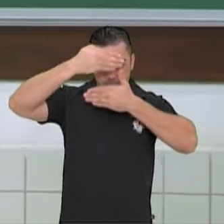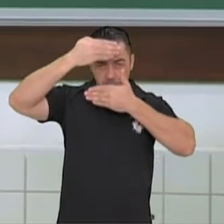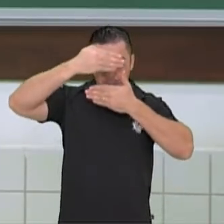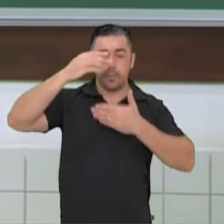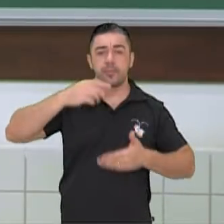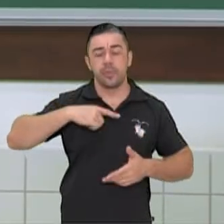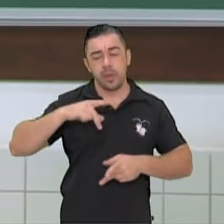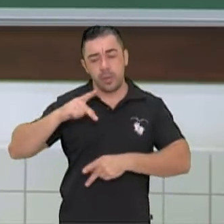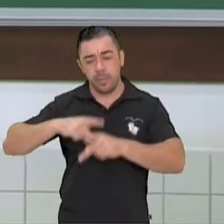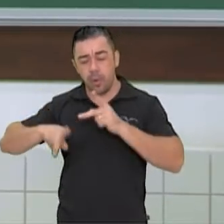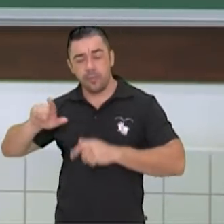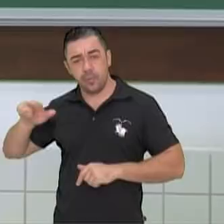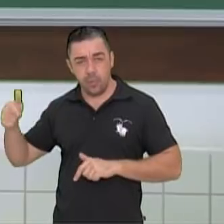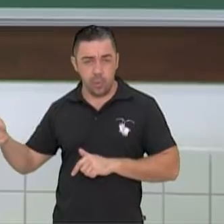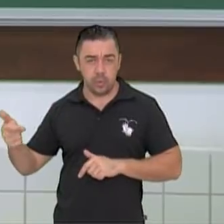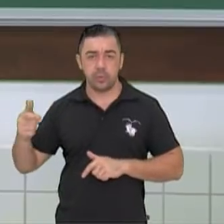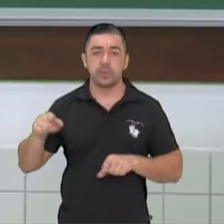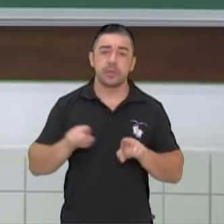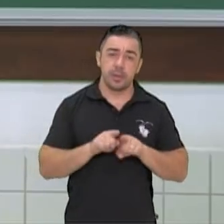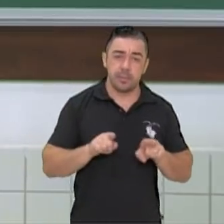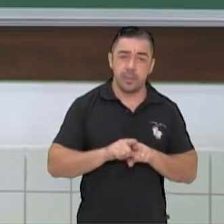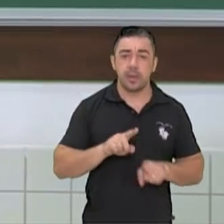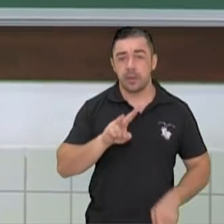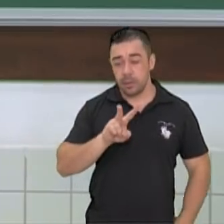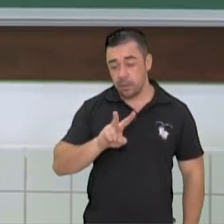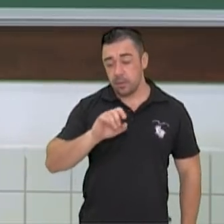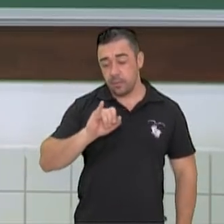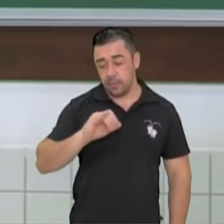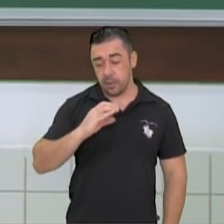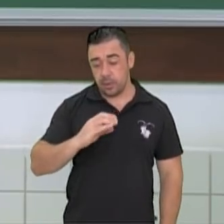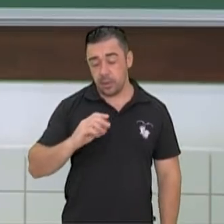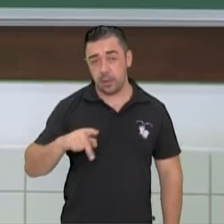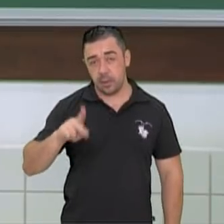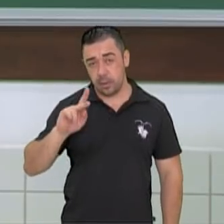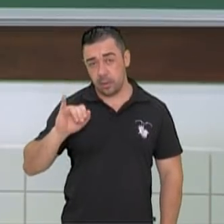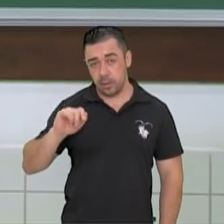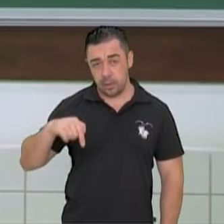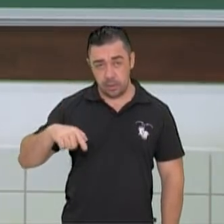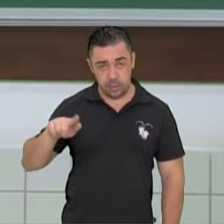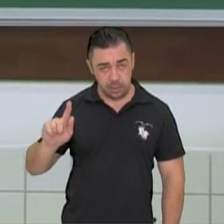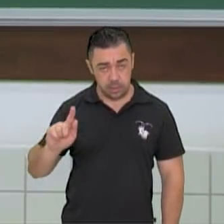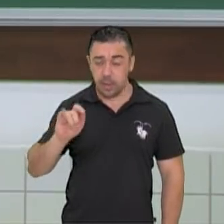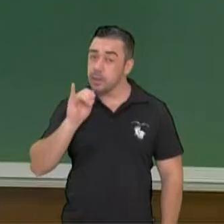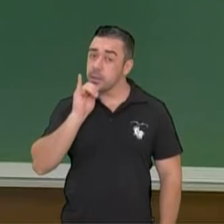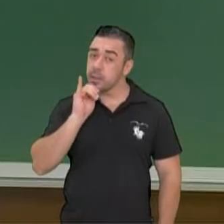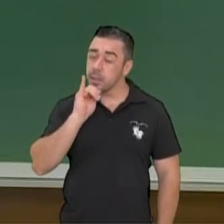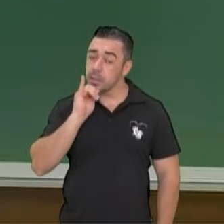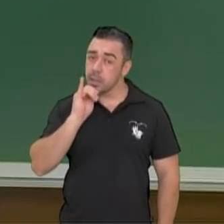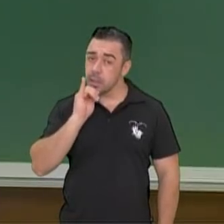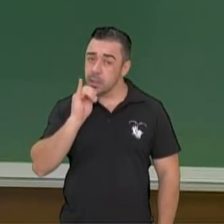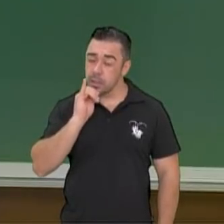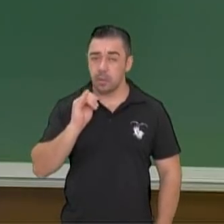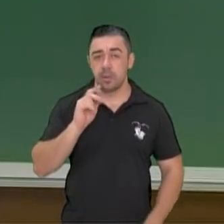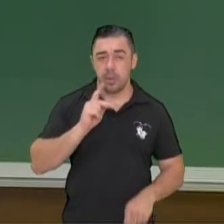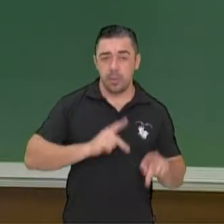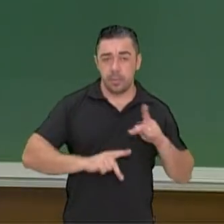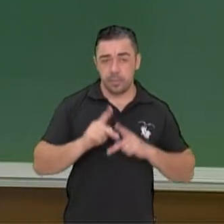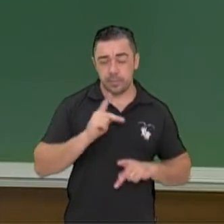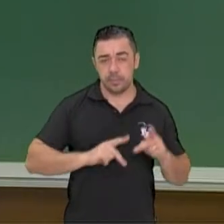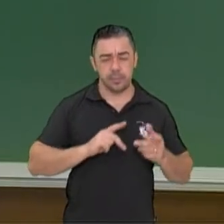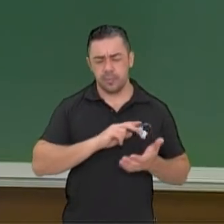povos estrangeiros, por exemplo, os vikings, é um exemplo, não é um único. Por exemplo, os